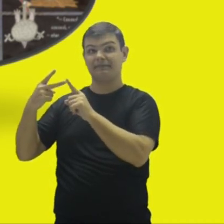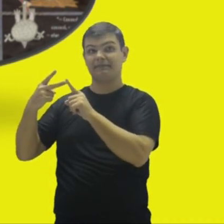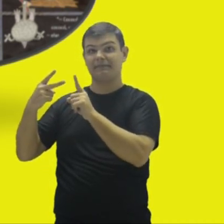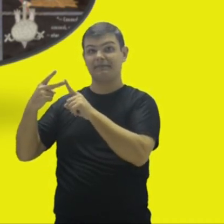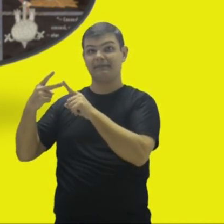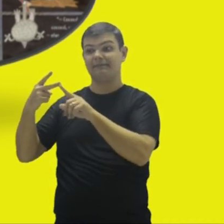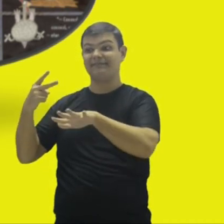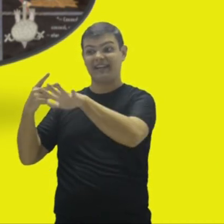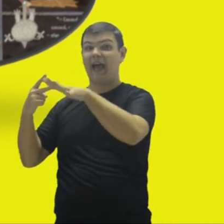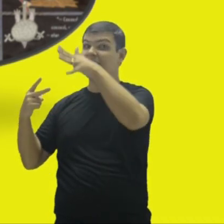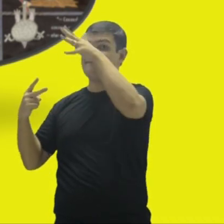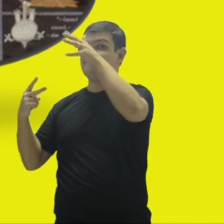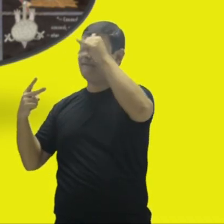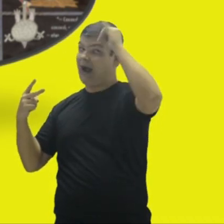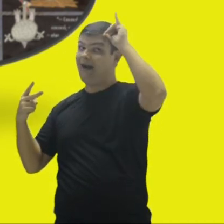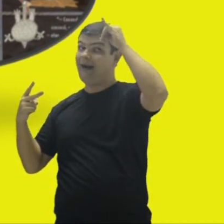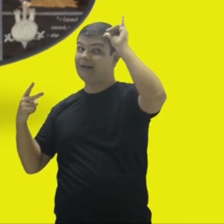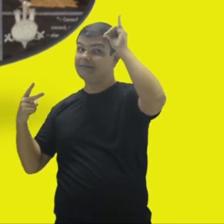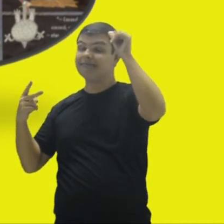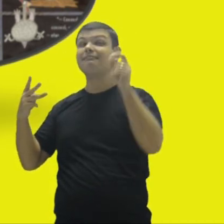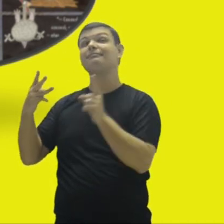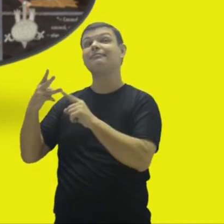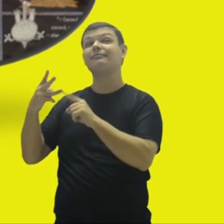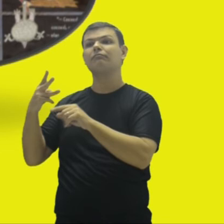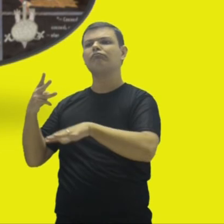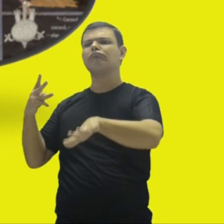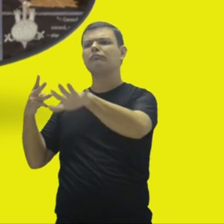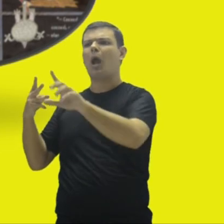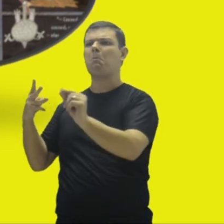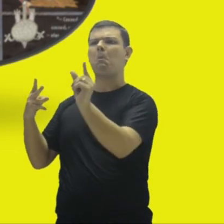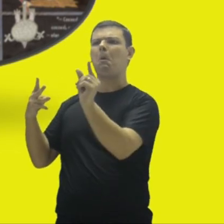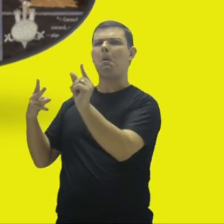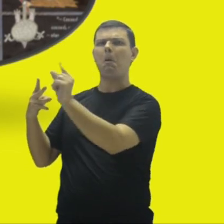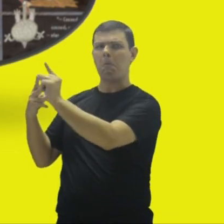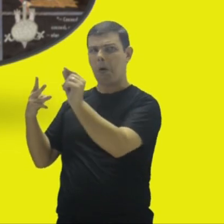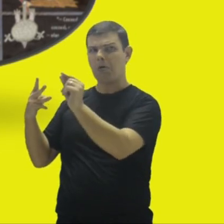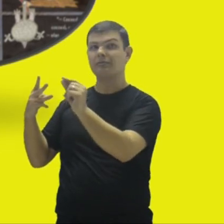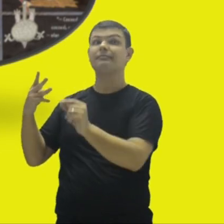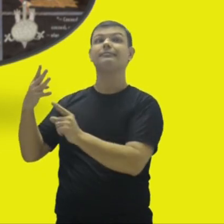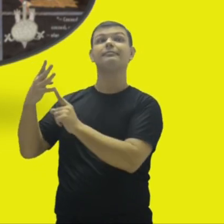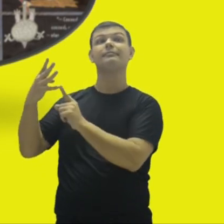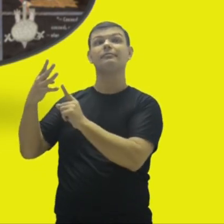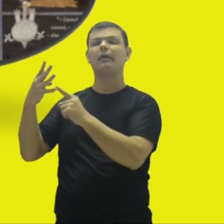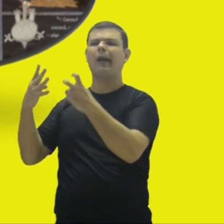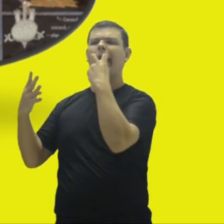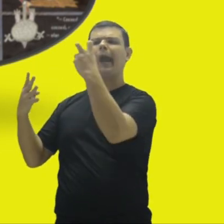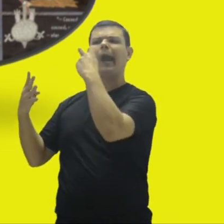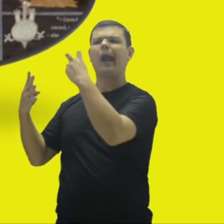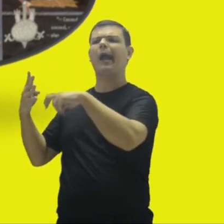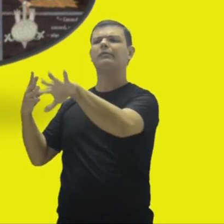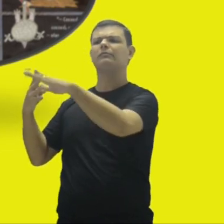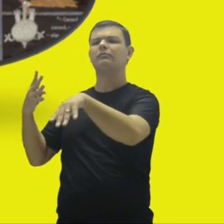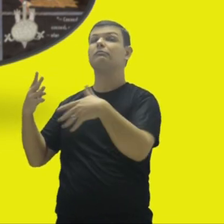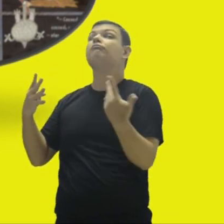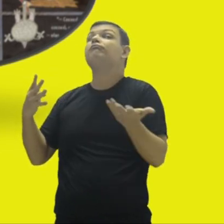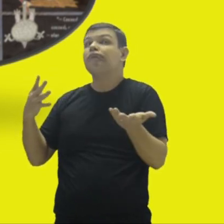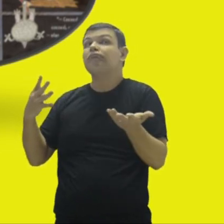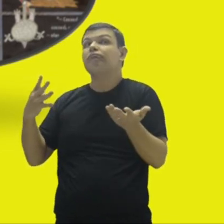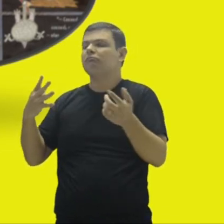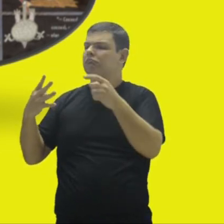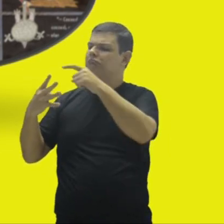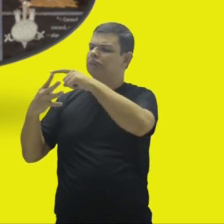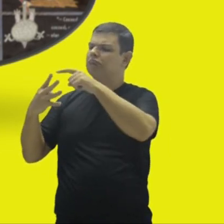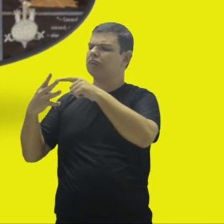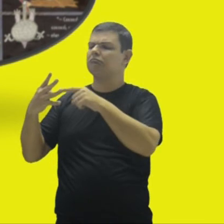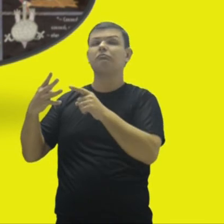Segunda opção, às vacas. Terceira, aos cococós ou aos gritos das vacas. Elas